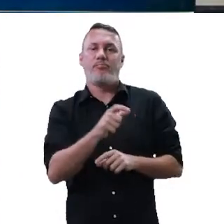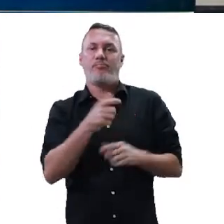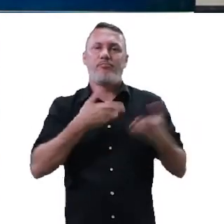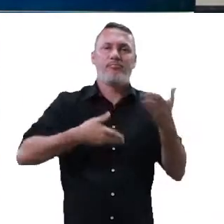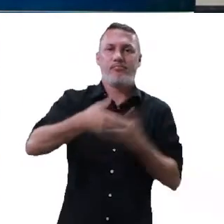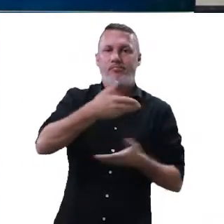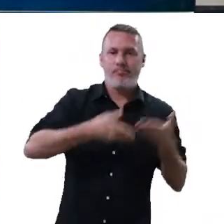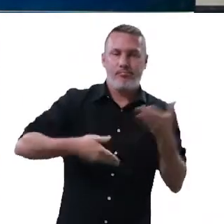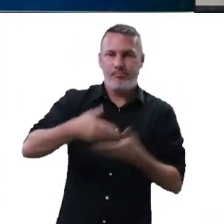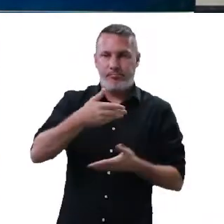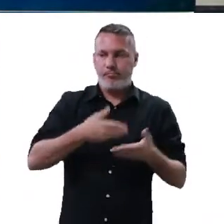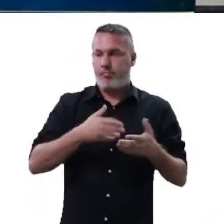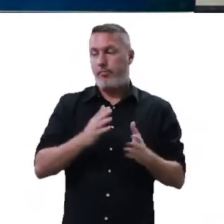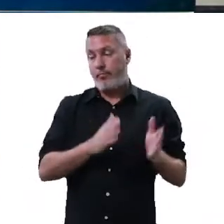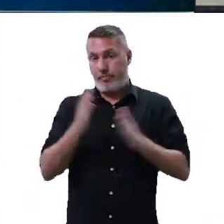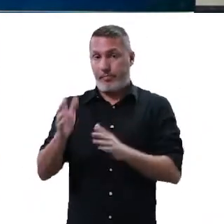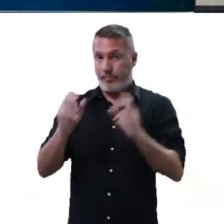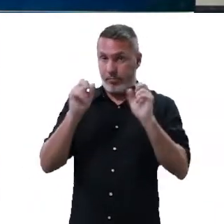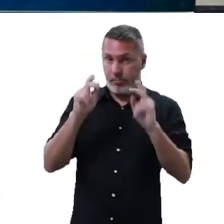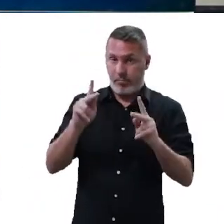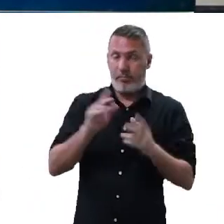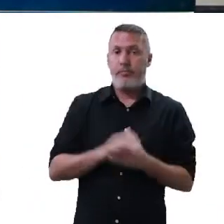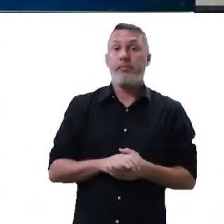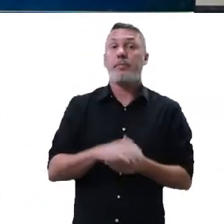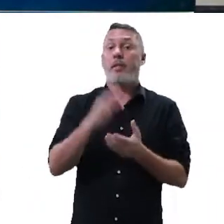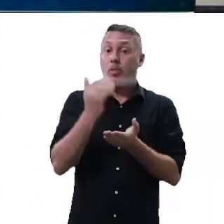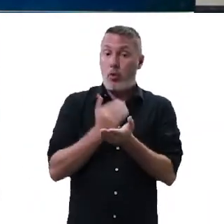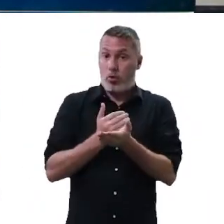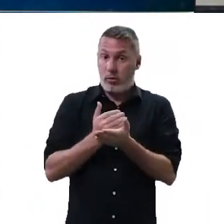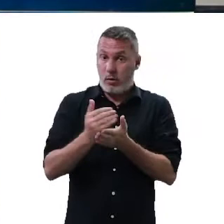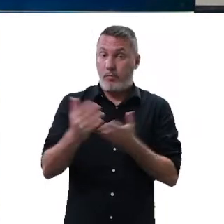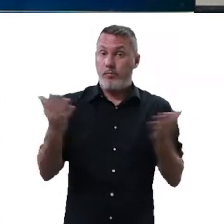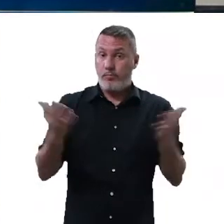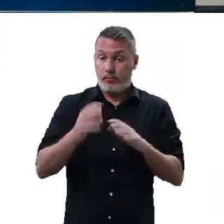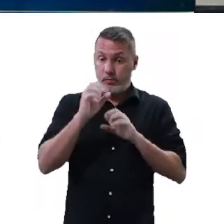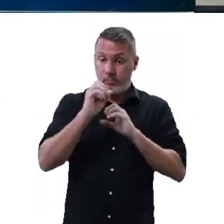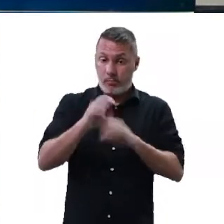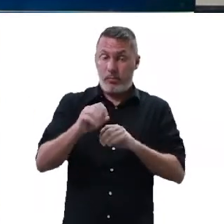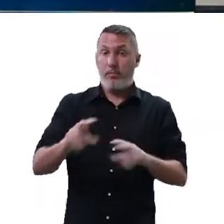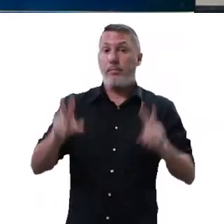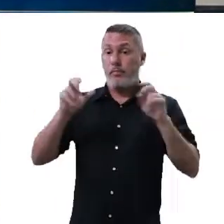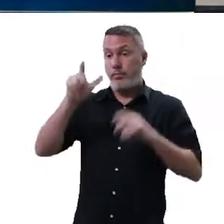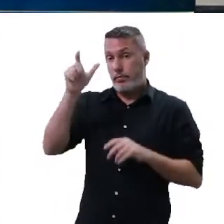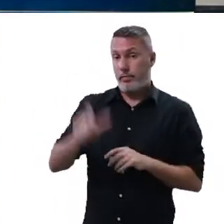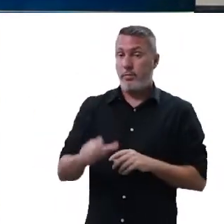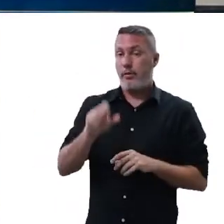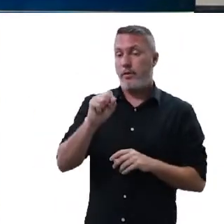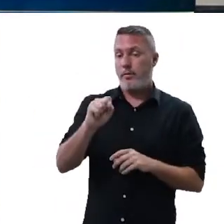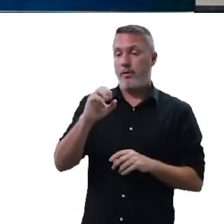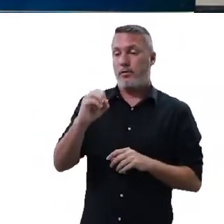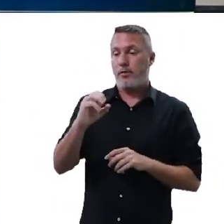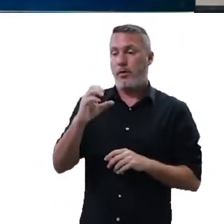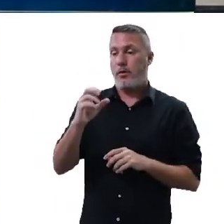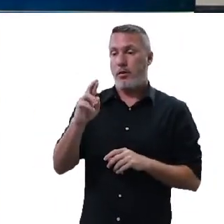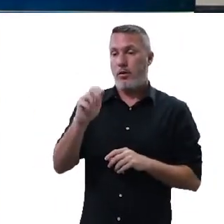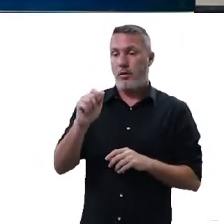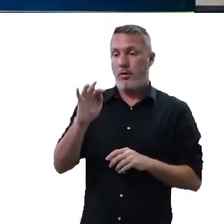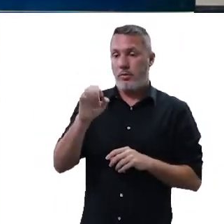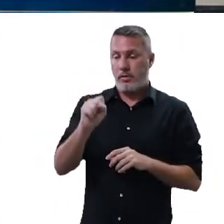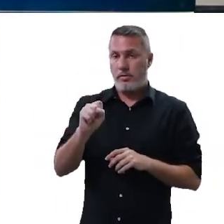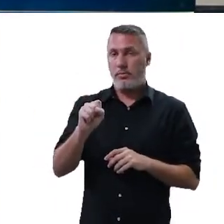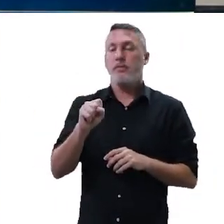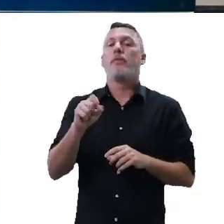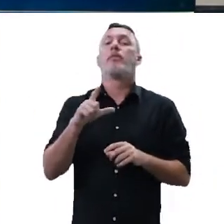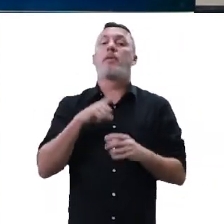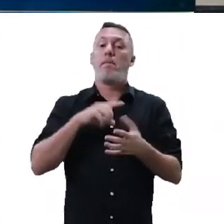beleza? Então vamos lá, a introdução da nossa aula de hoje. Vamos falar sobre Sócrates, vamos falar sobre o método socrático,